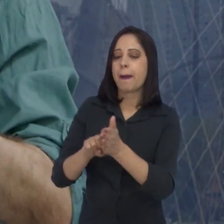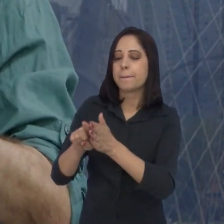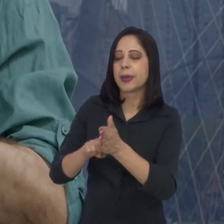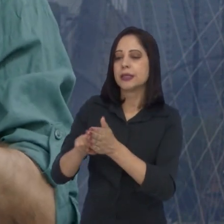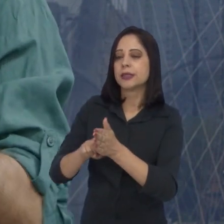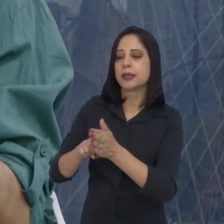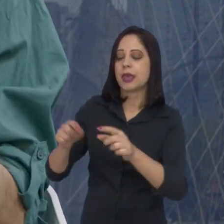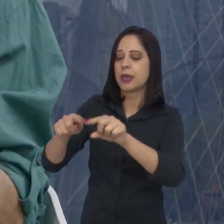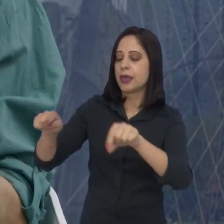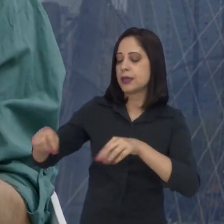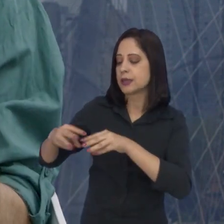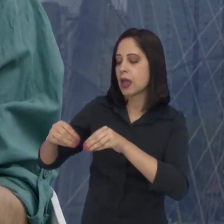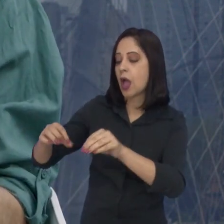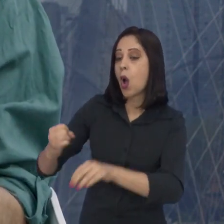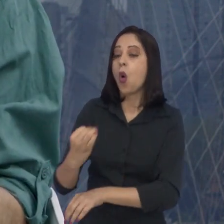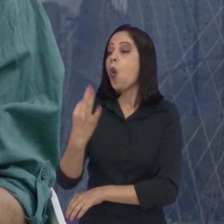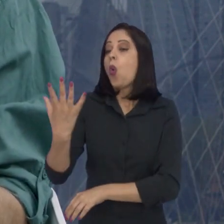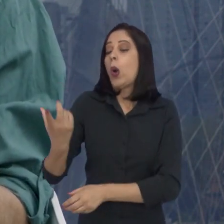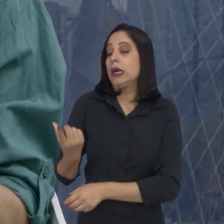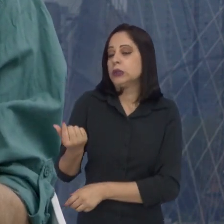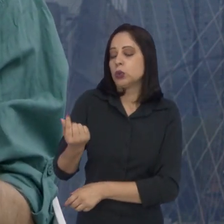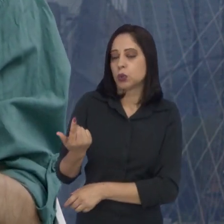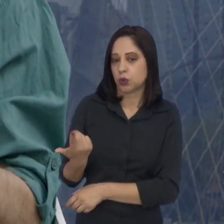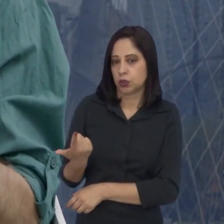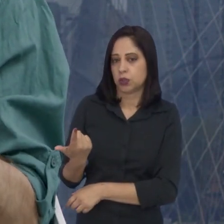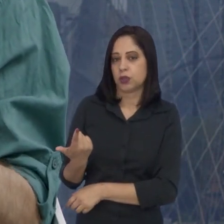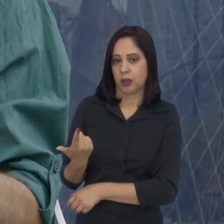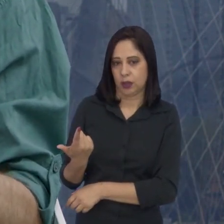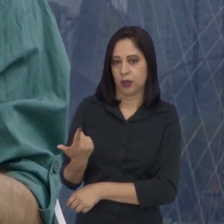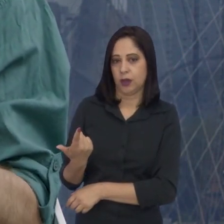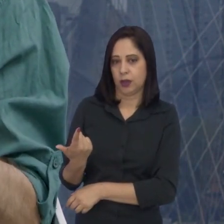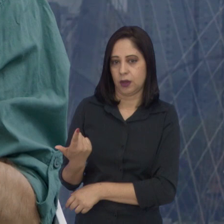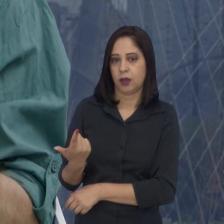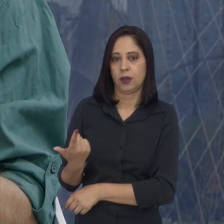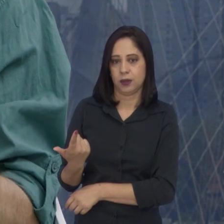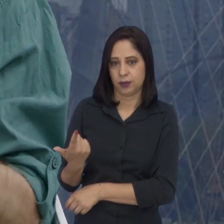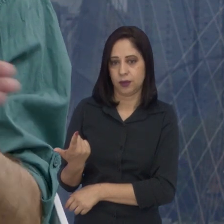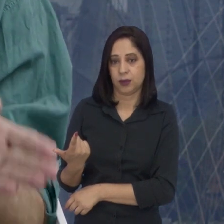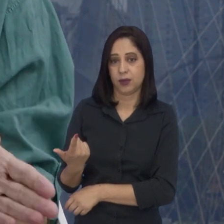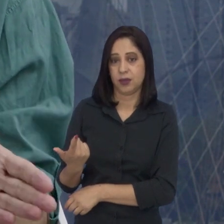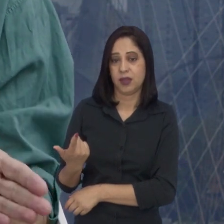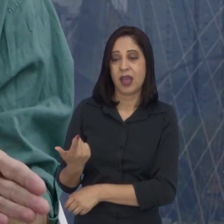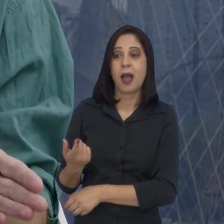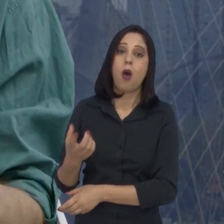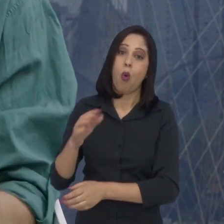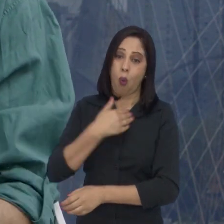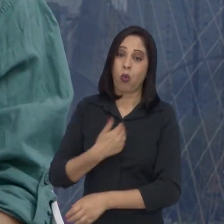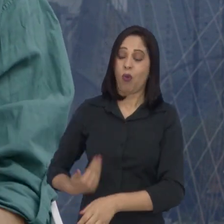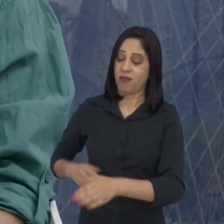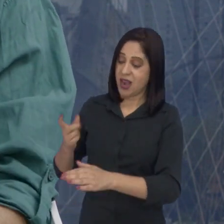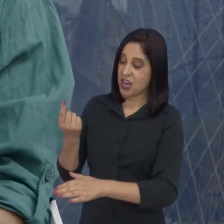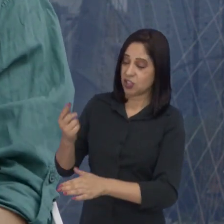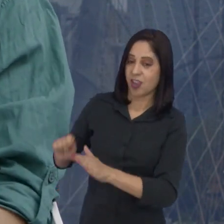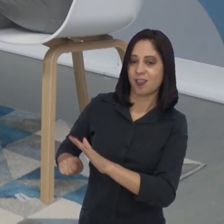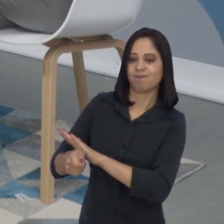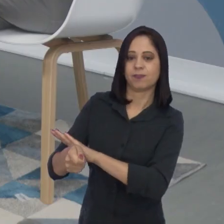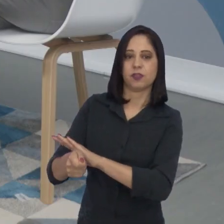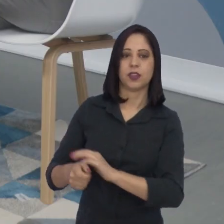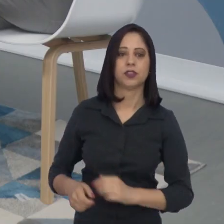está deslocado, infelizmente, de lógicas de investimento público.